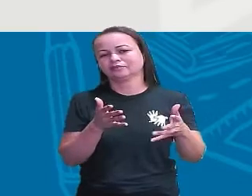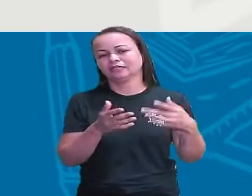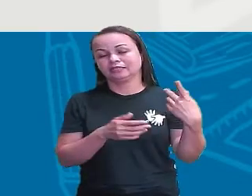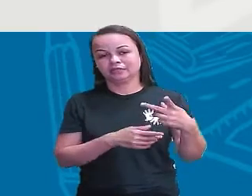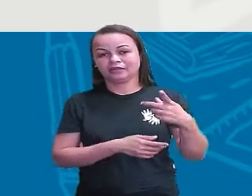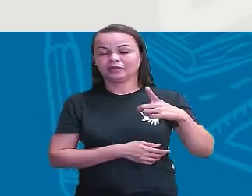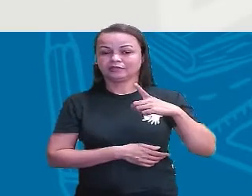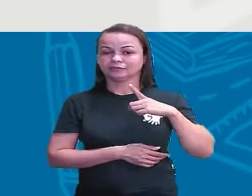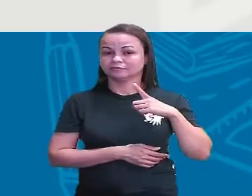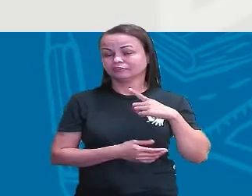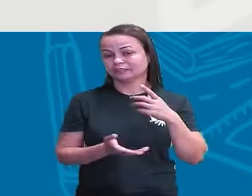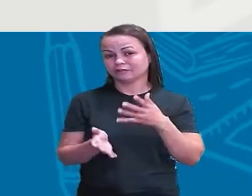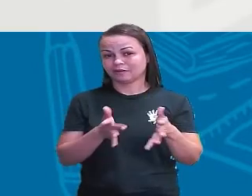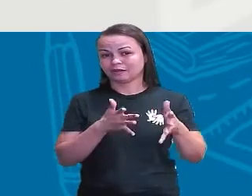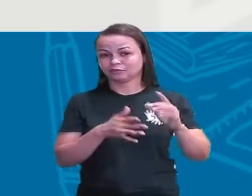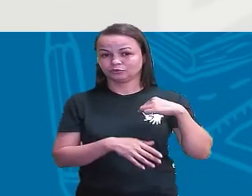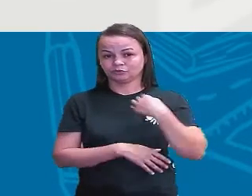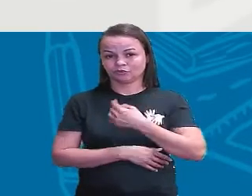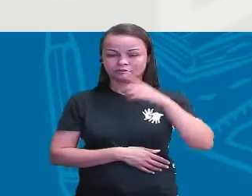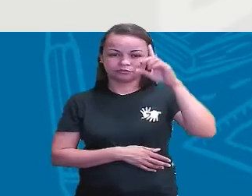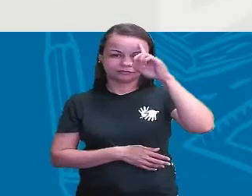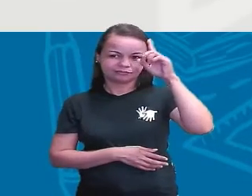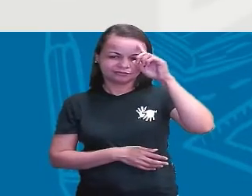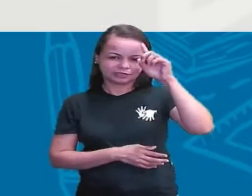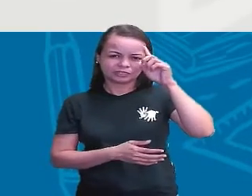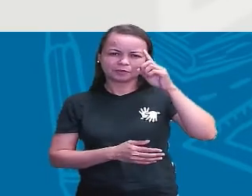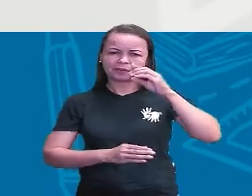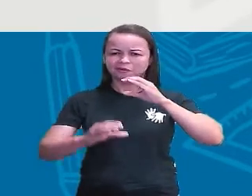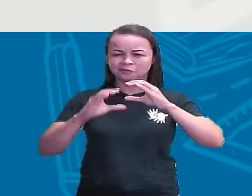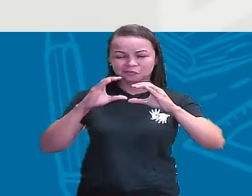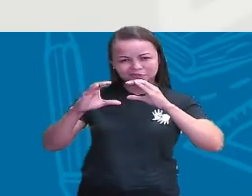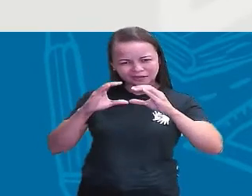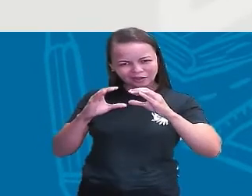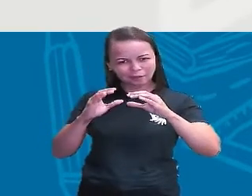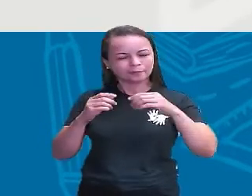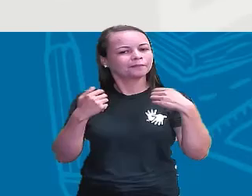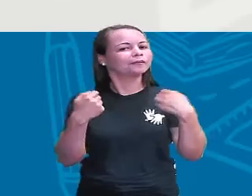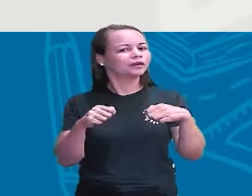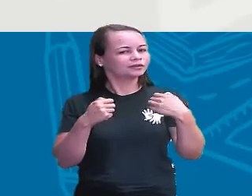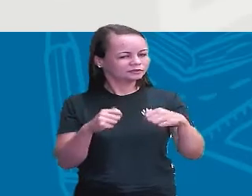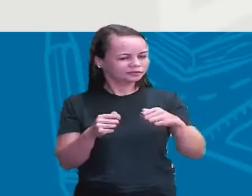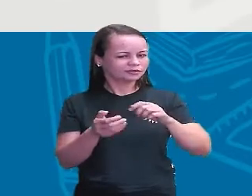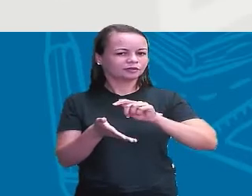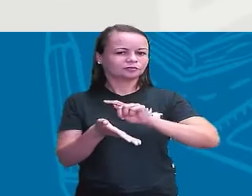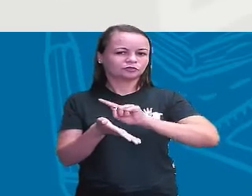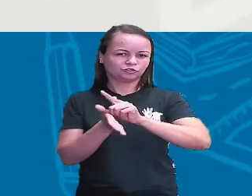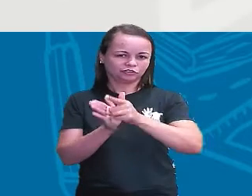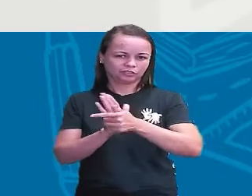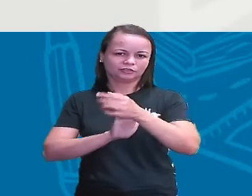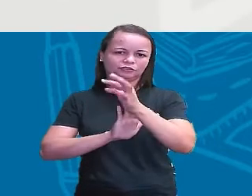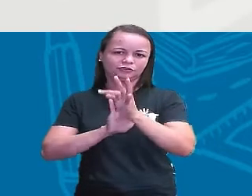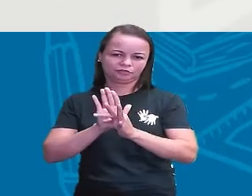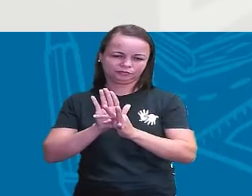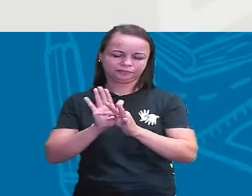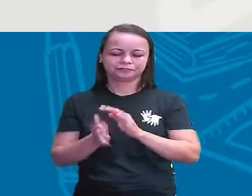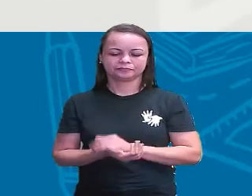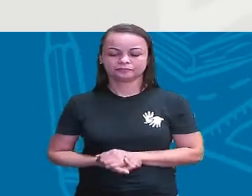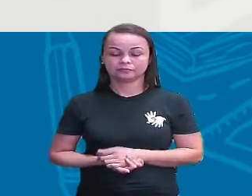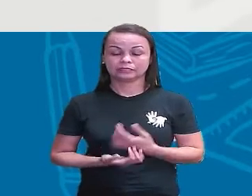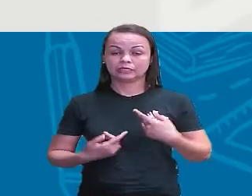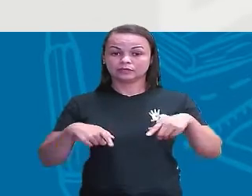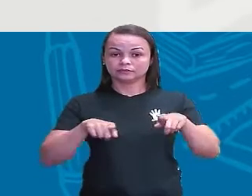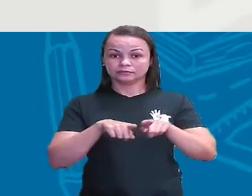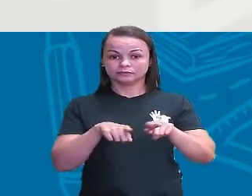do nosso dia a dia. Para nos comunicarmos, precisamos de um gênero textual. E ele